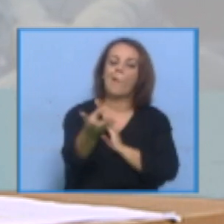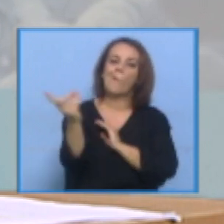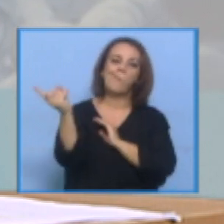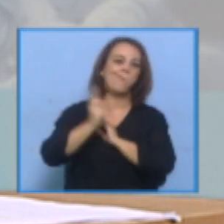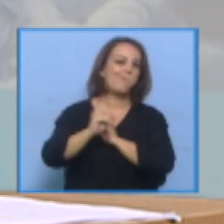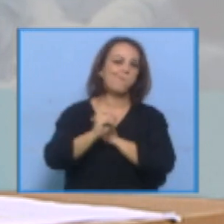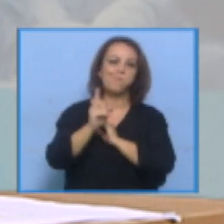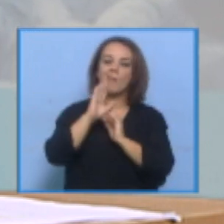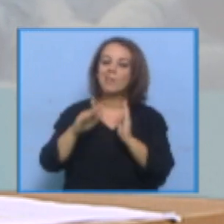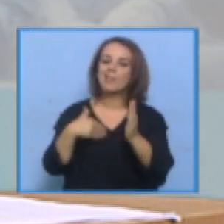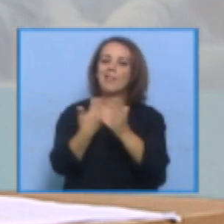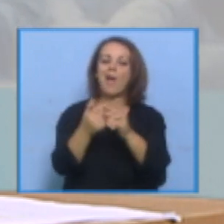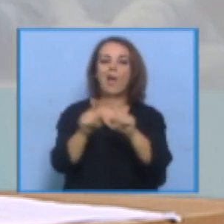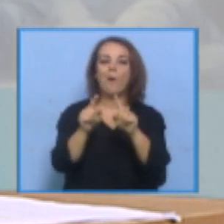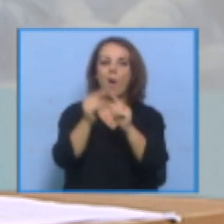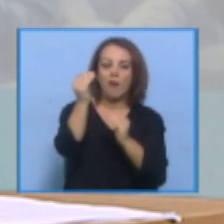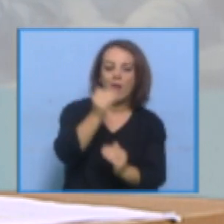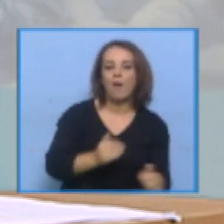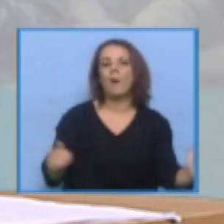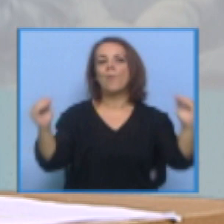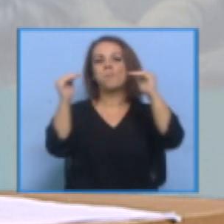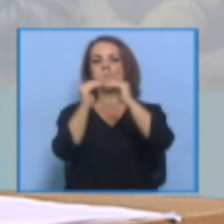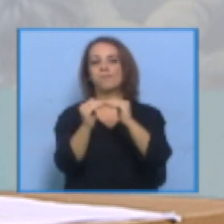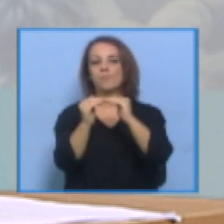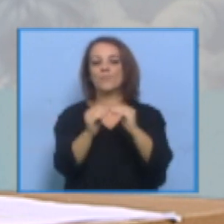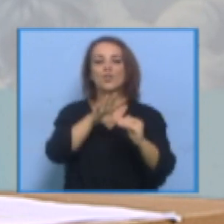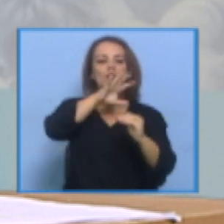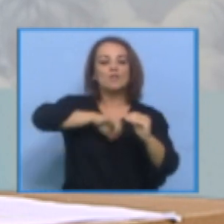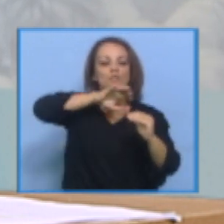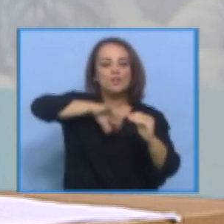das mulheres darem, digamos, os filhos até